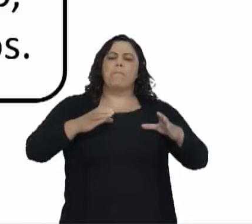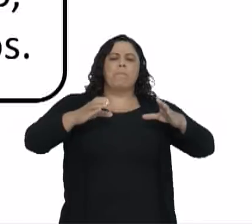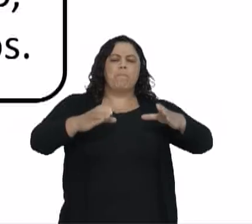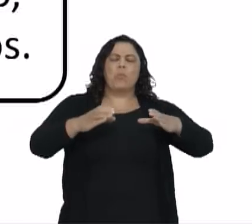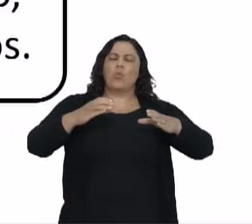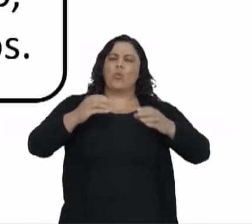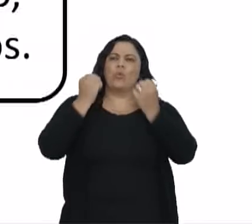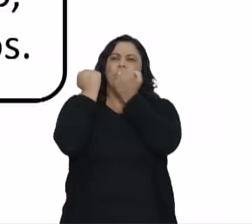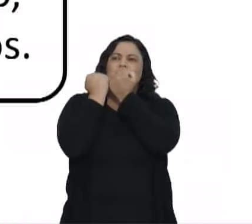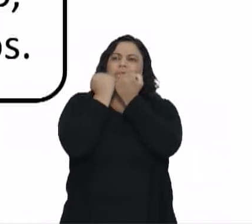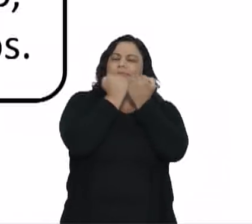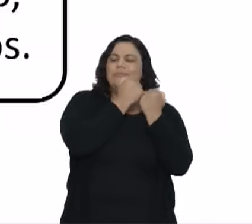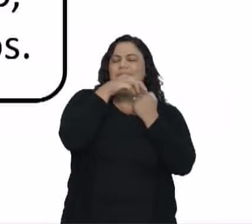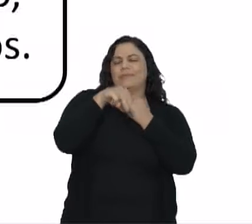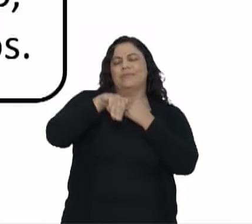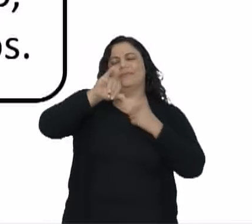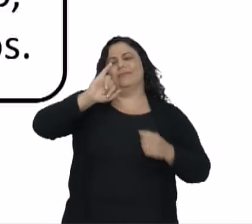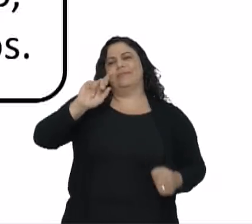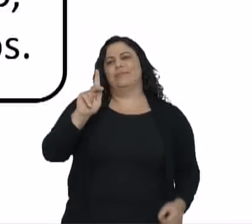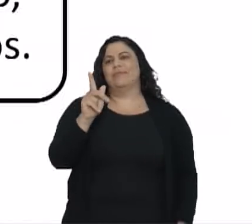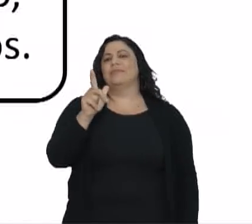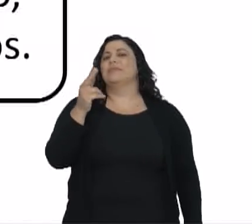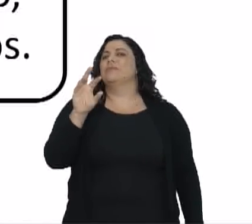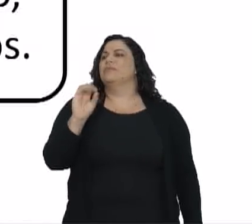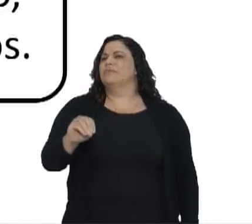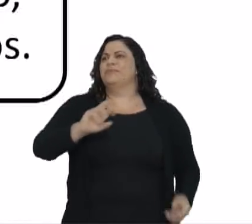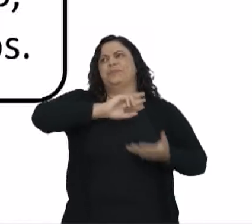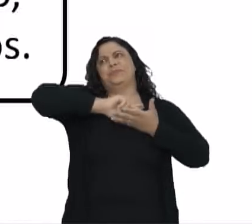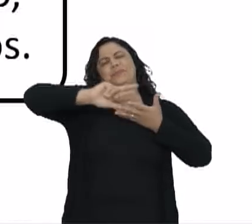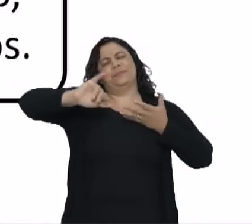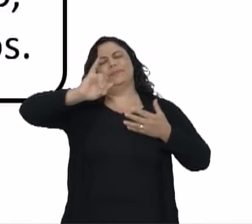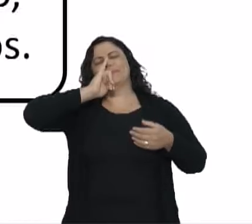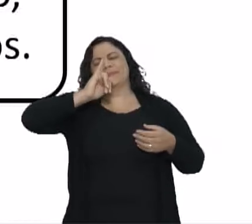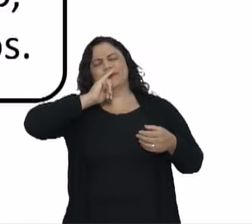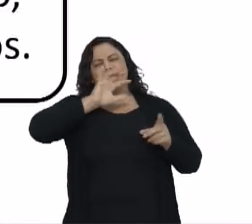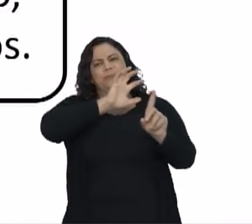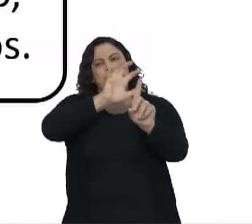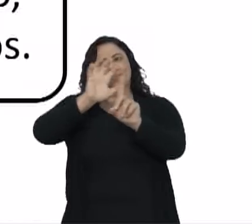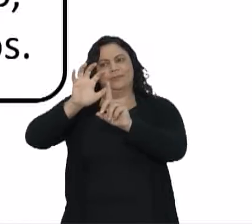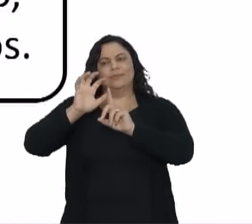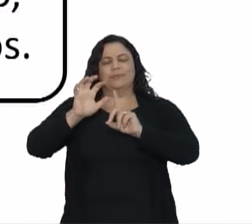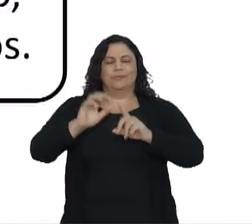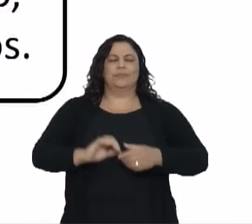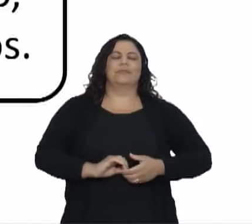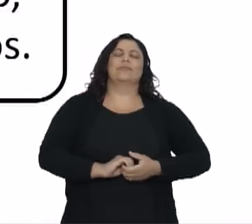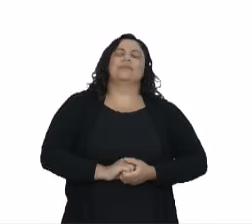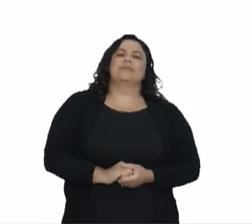citar muitos outros exemplos dessa influência na culinária brasileira, né?